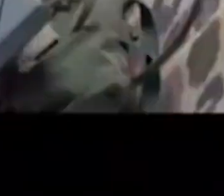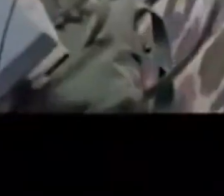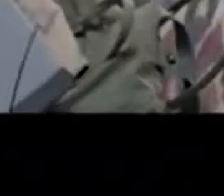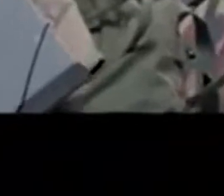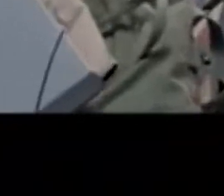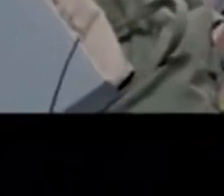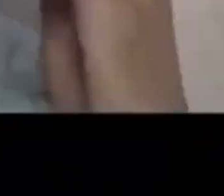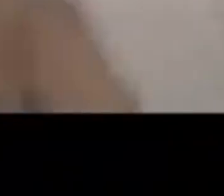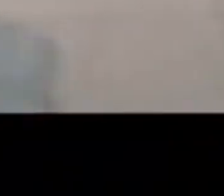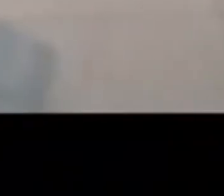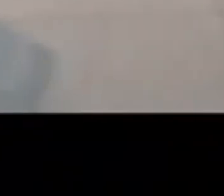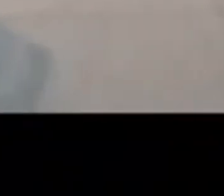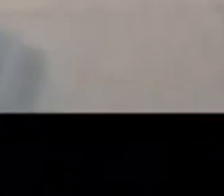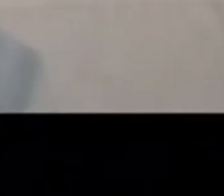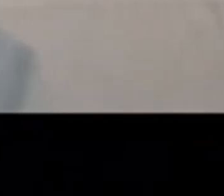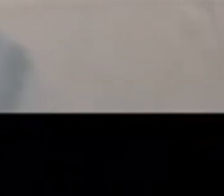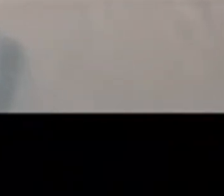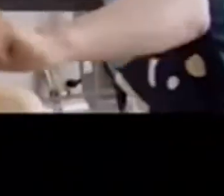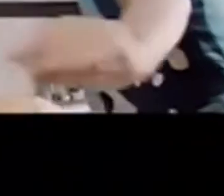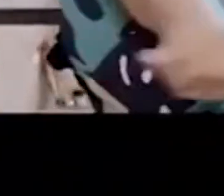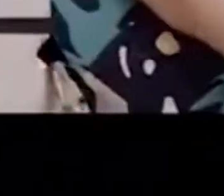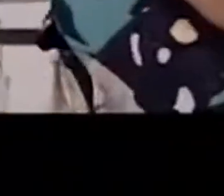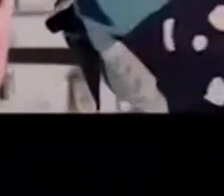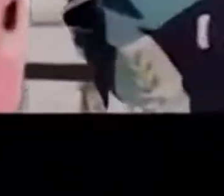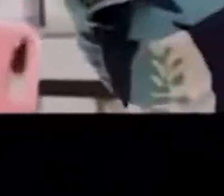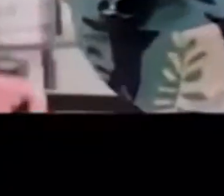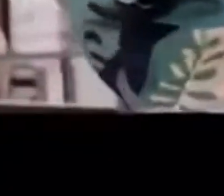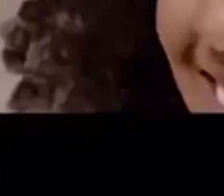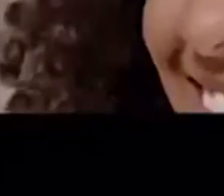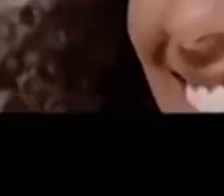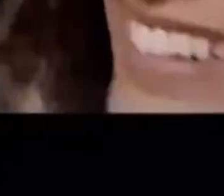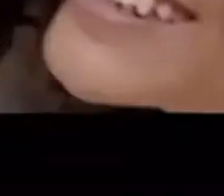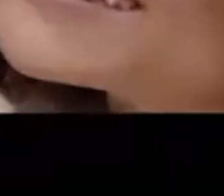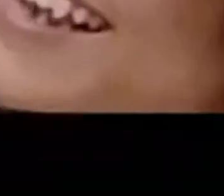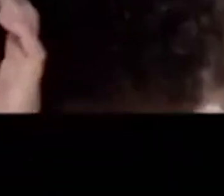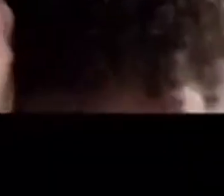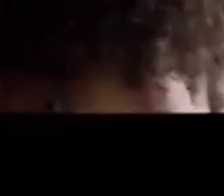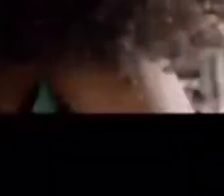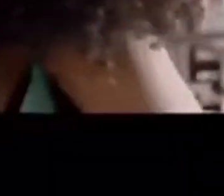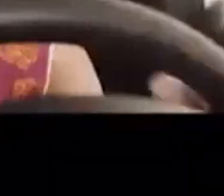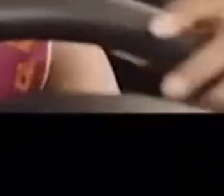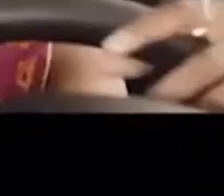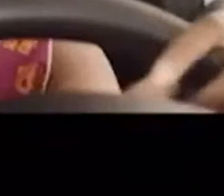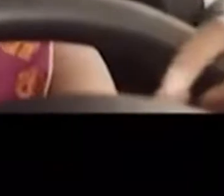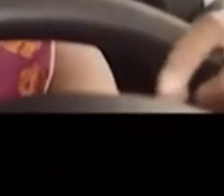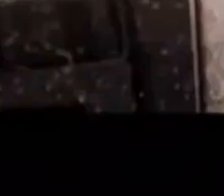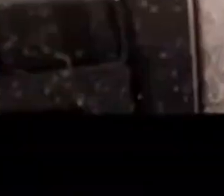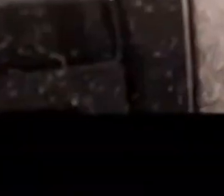e de não fazer nada, de guardar cada momento.